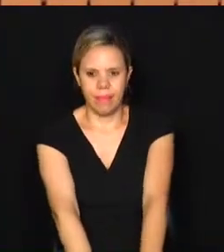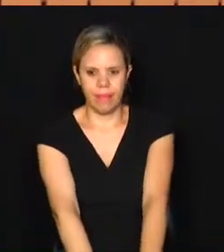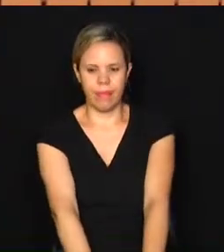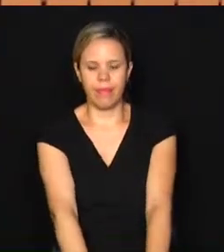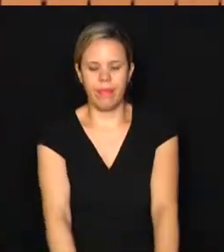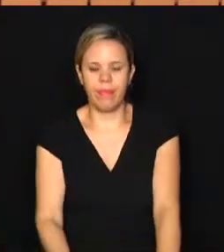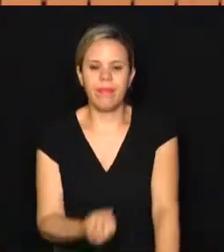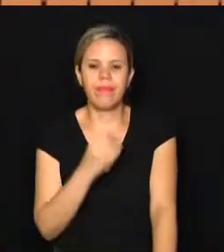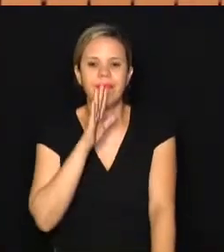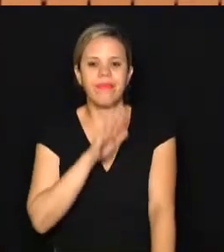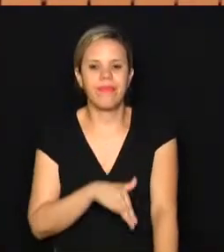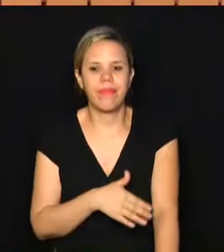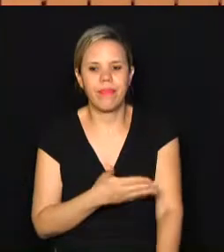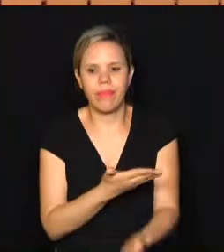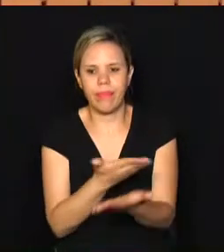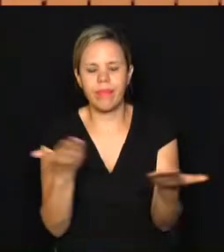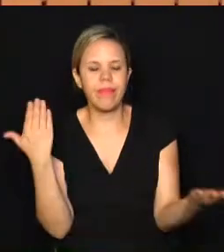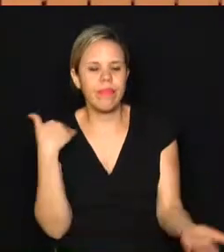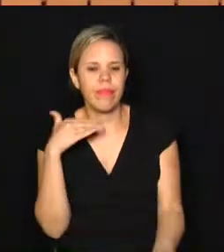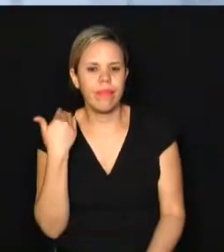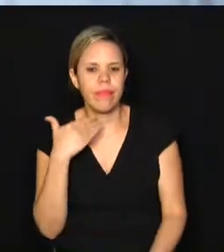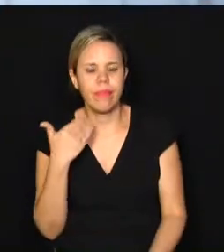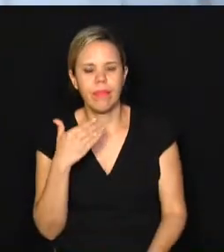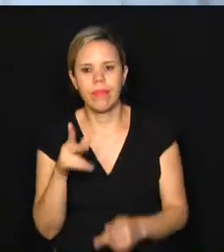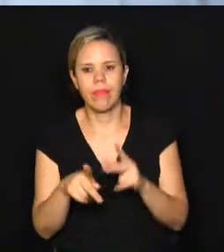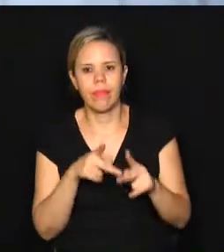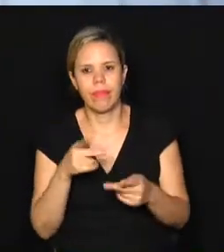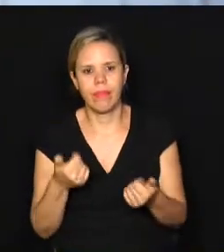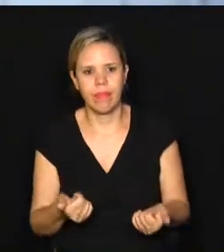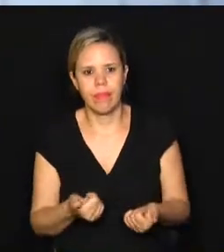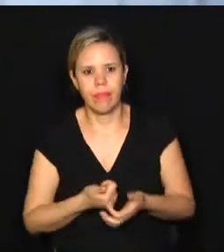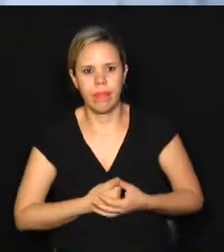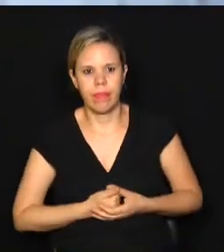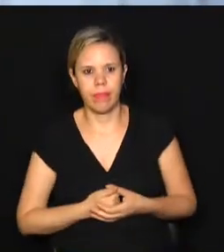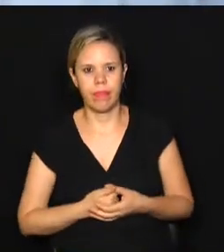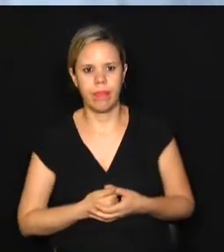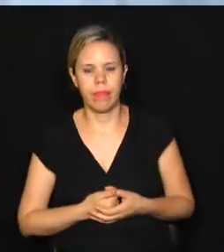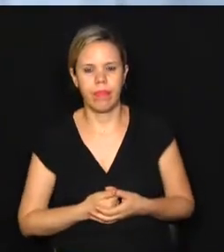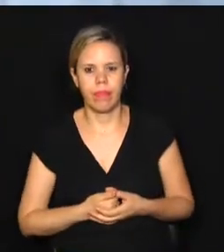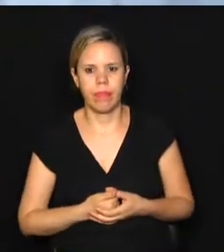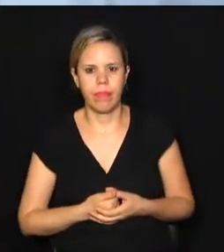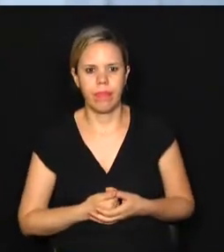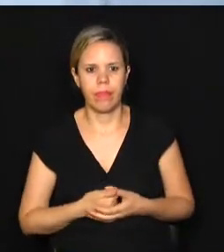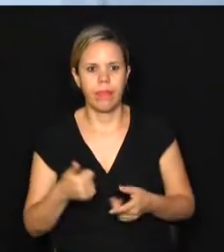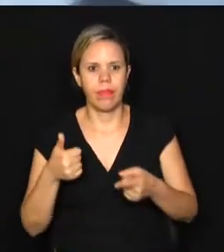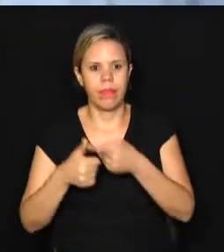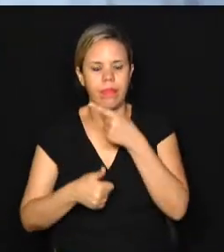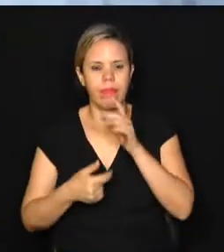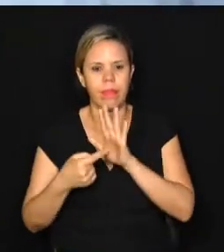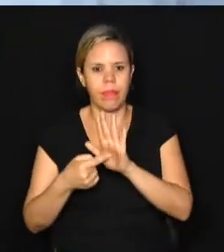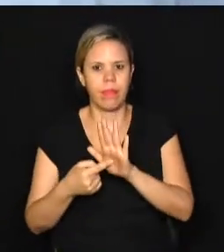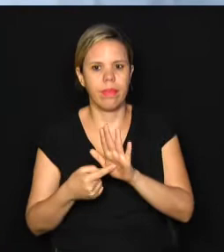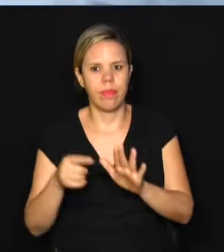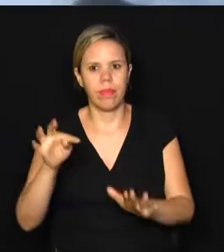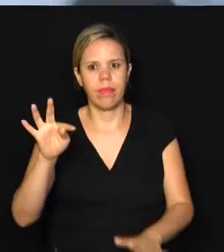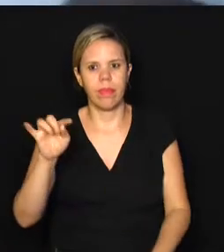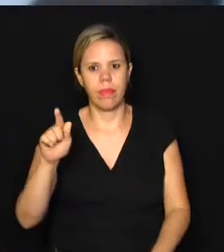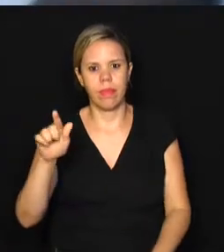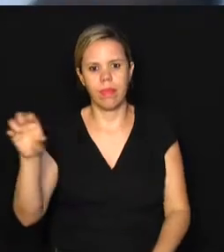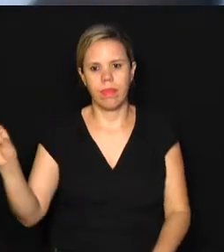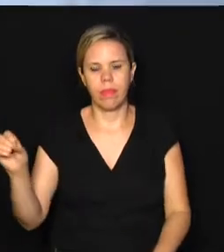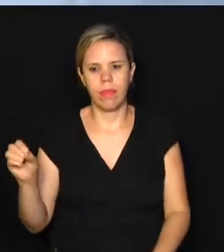Boa tarde Mariana, boa tarde a todos. Bem, primeiro me apresentar aqui, meu nome é Thiago Lira,